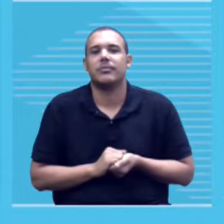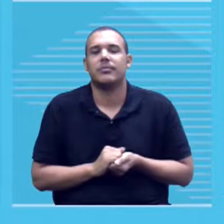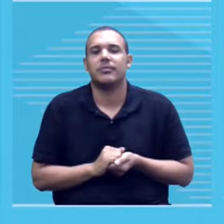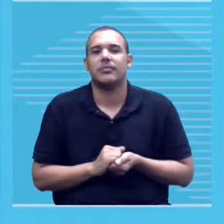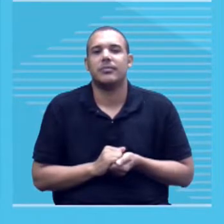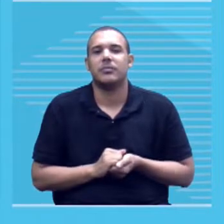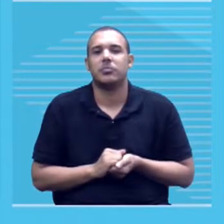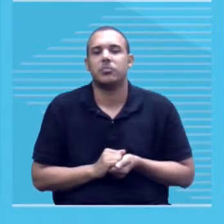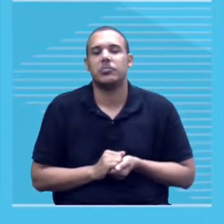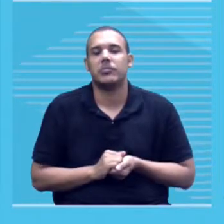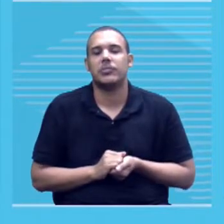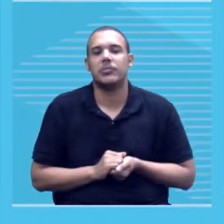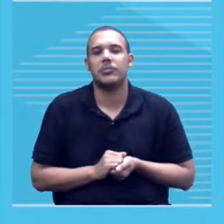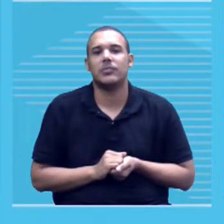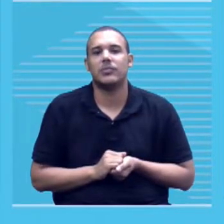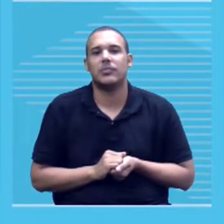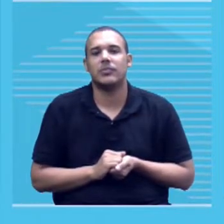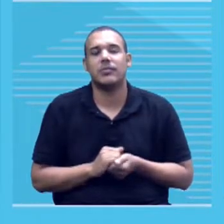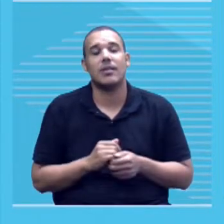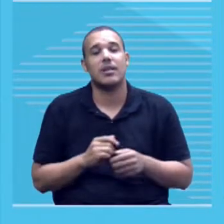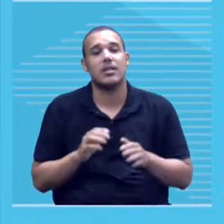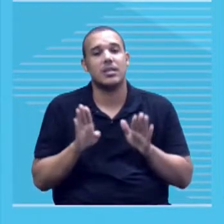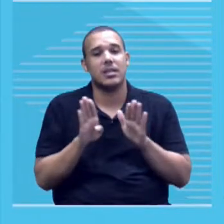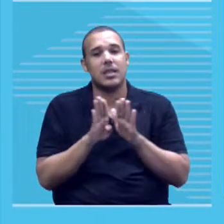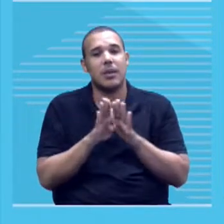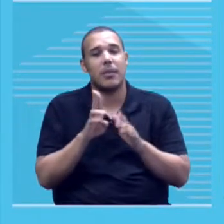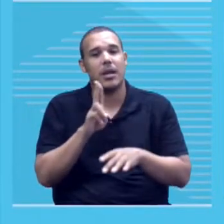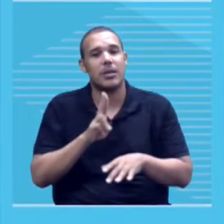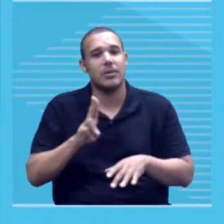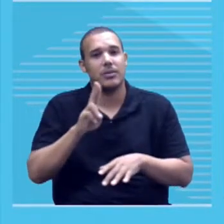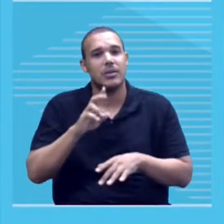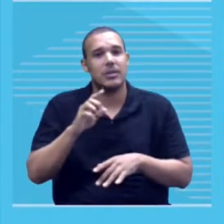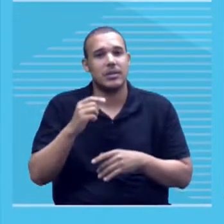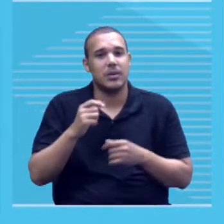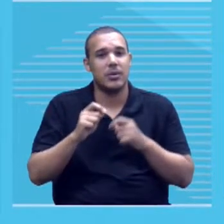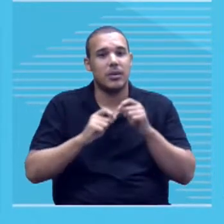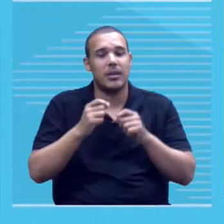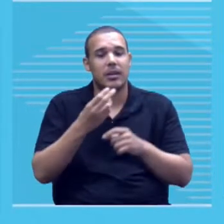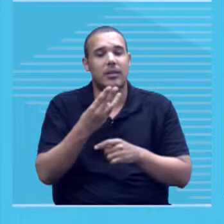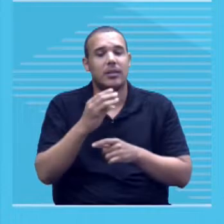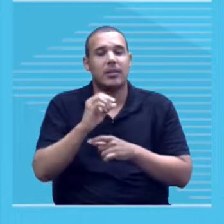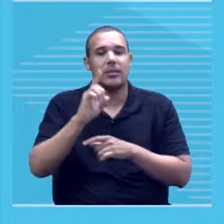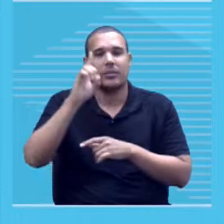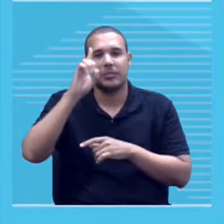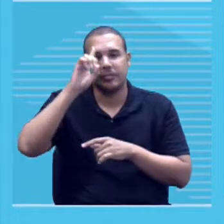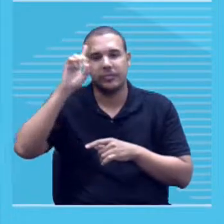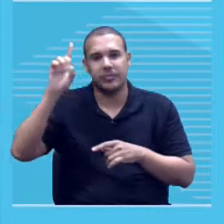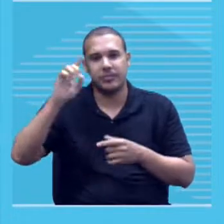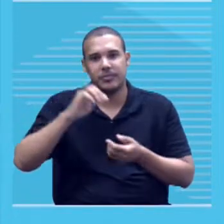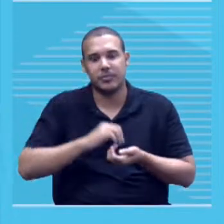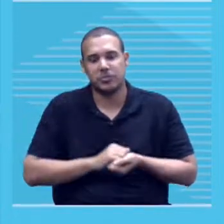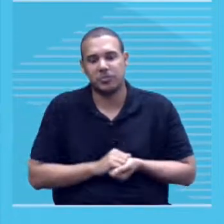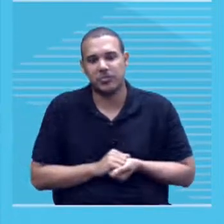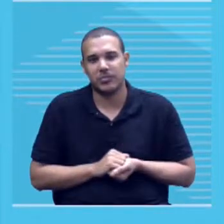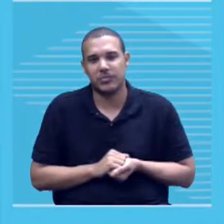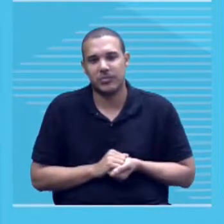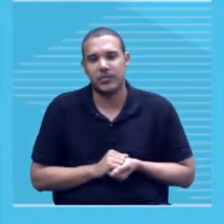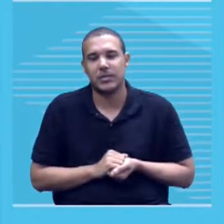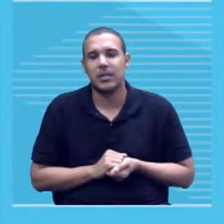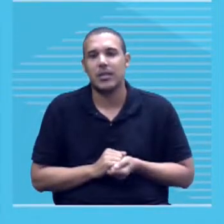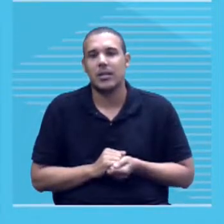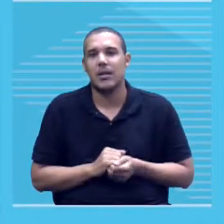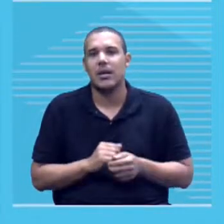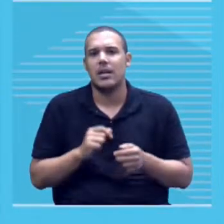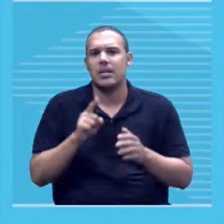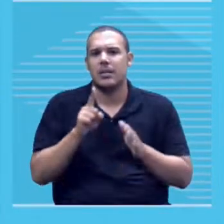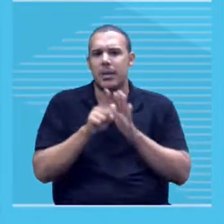juntas. Então, a gente vai usar também essa mesma ideia de 30 dias, beleza? Então, essa questão ela já é dividida em 3